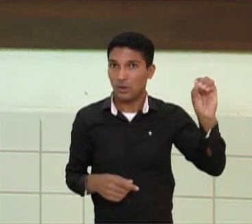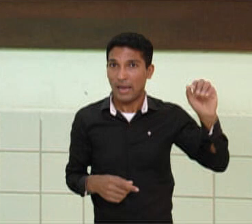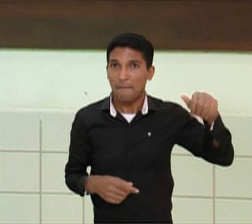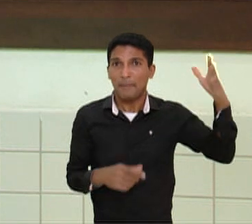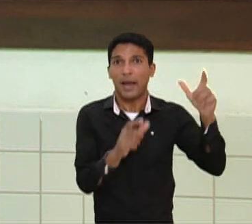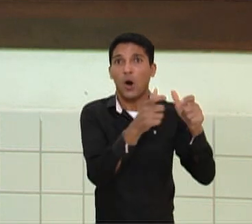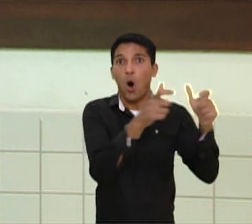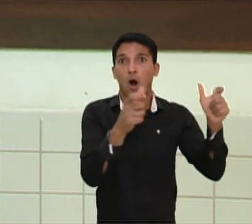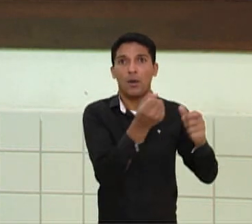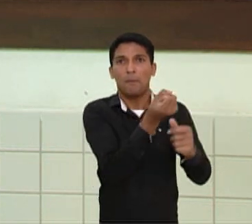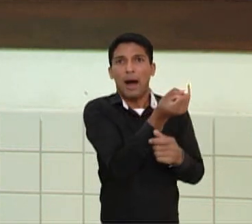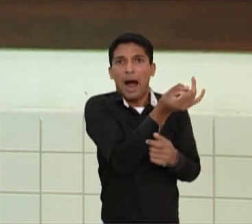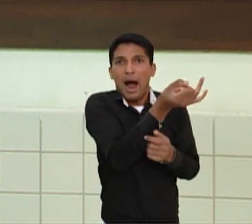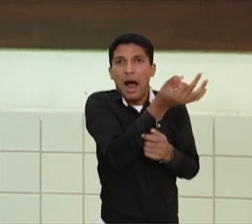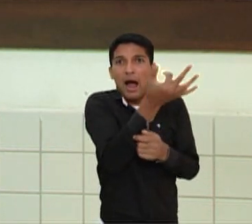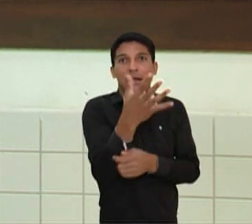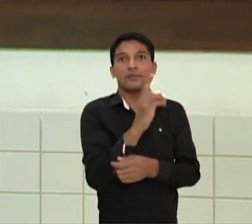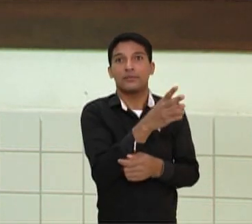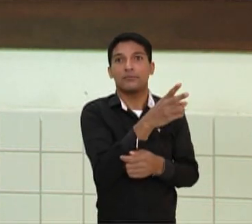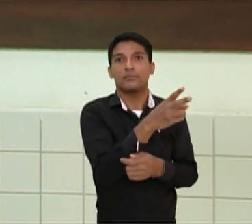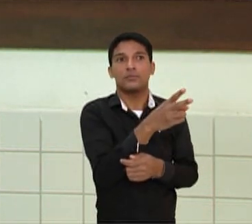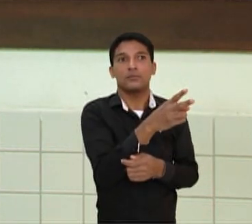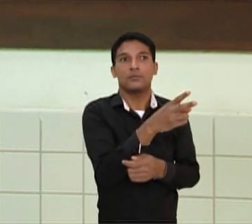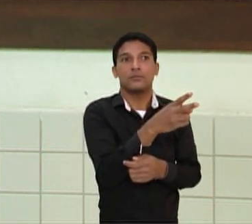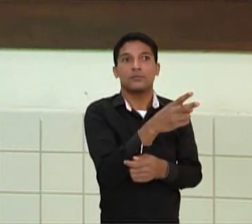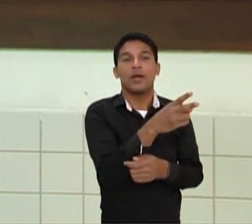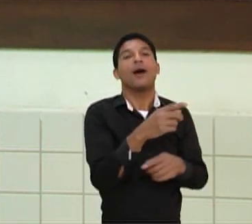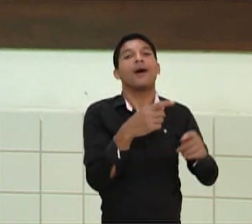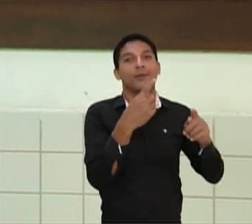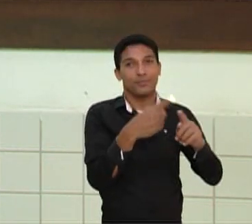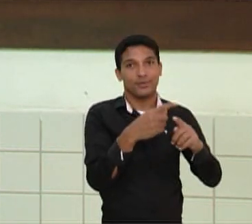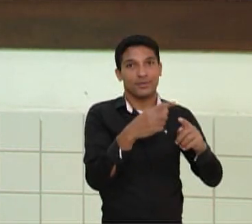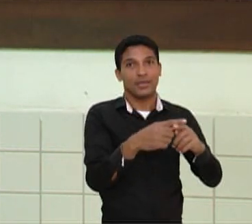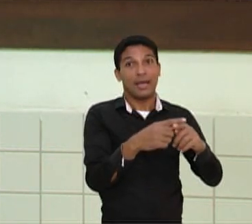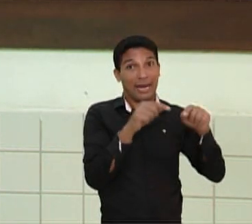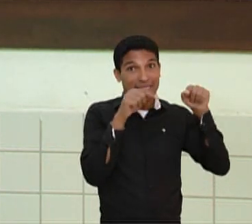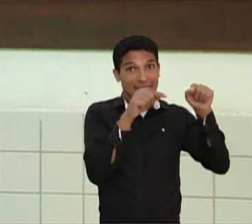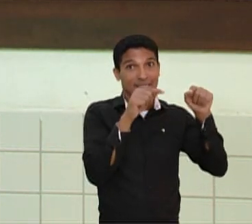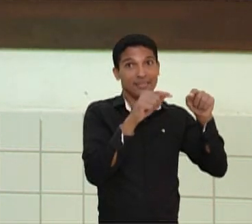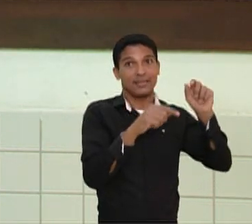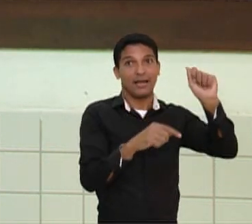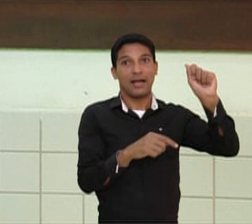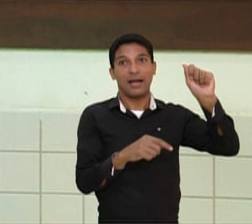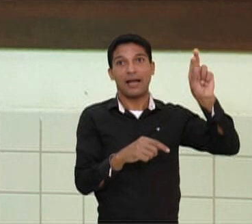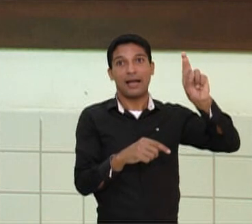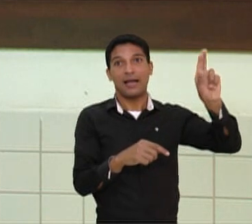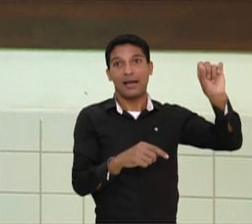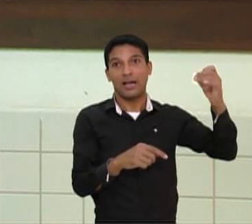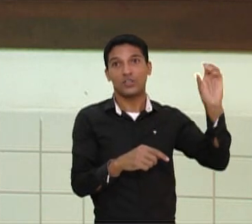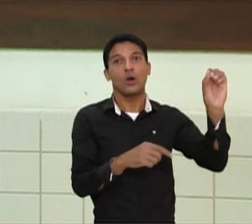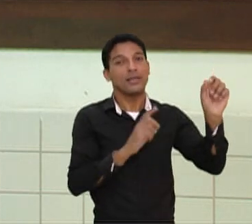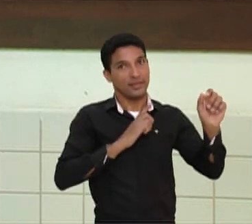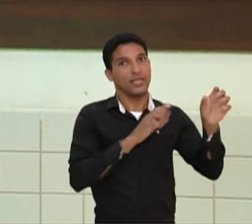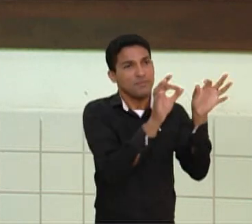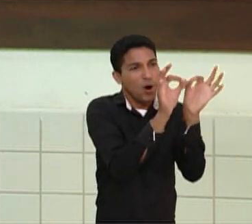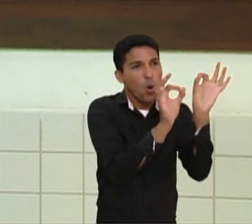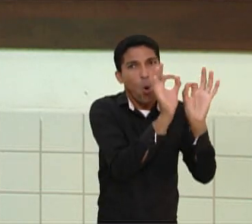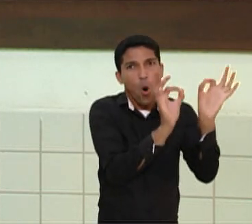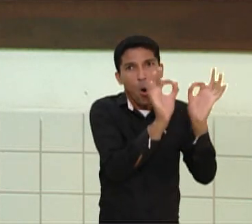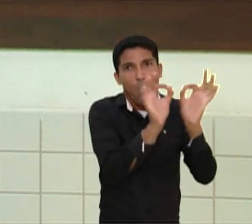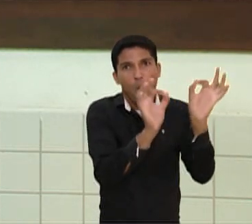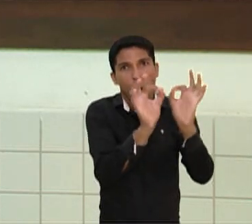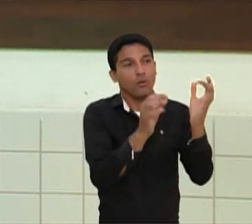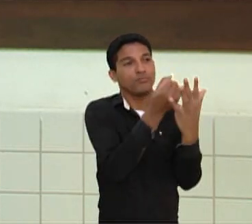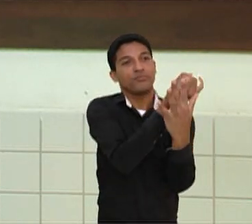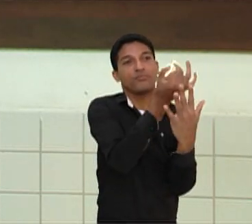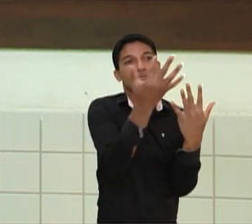Porque o arranjo, ele considera a ordem, e a ordem define um novo elemento. Na combinação, todos aqueles em que